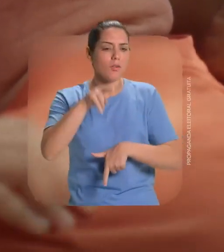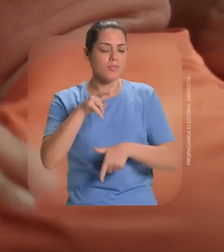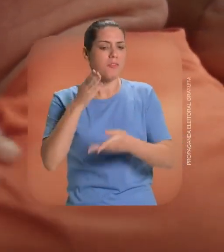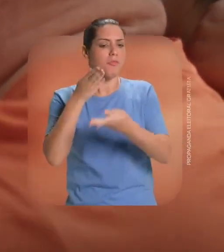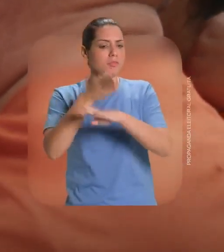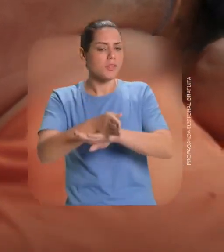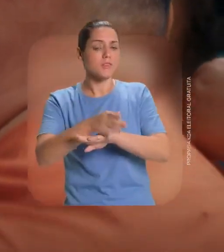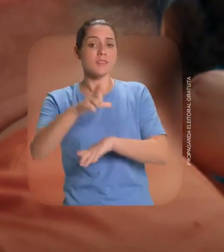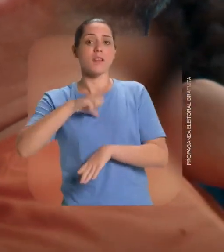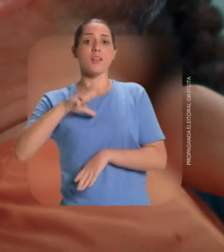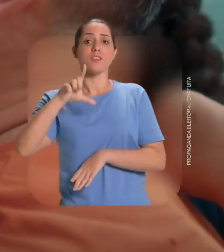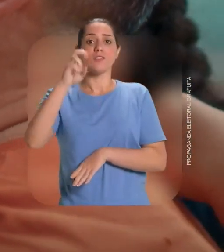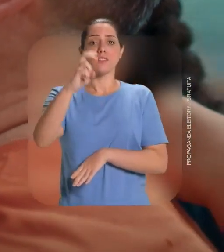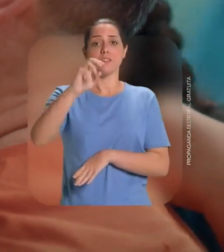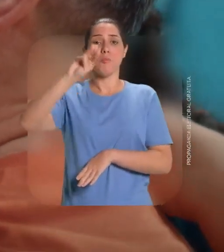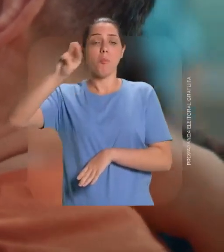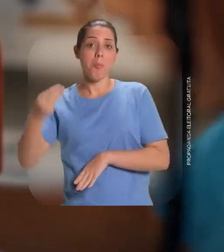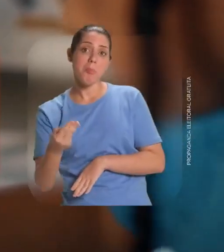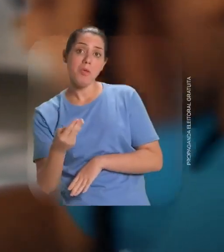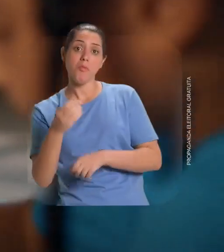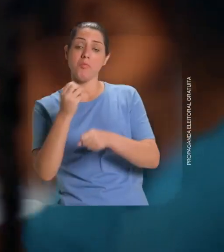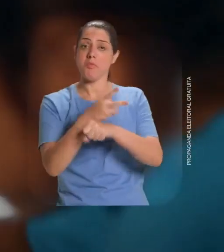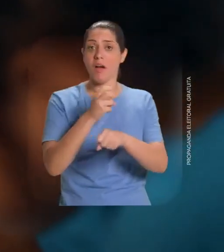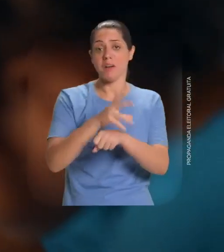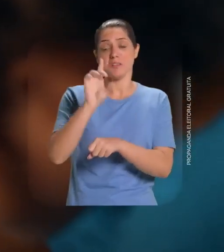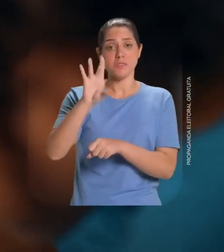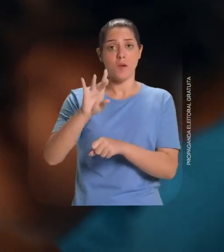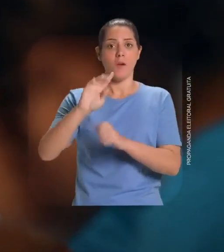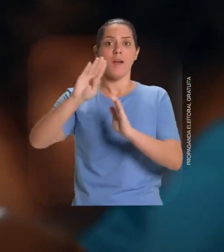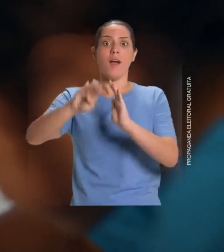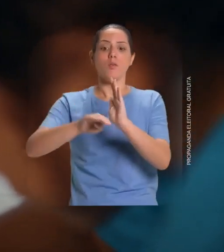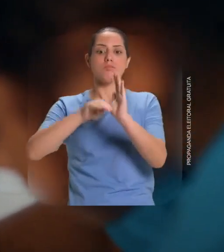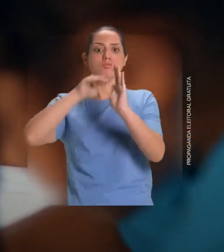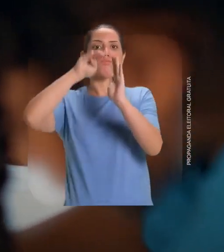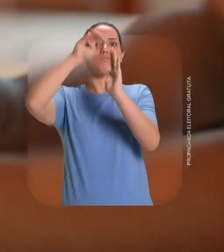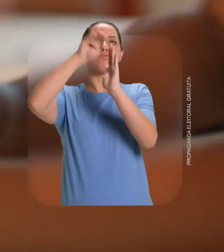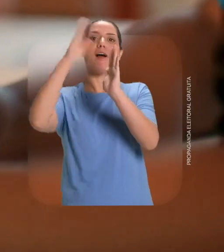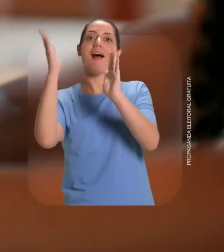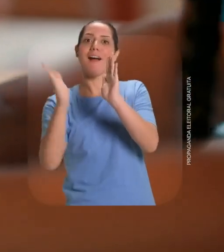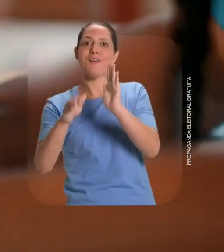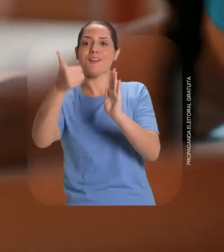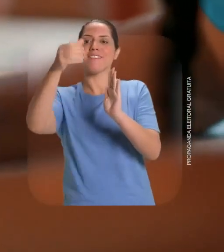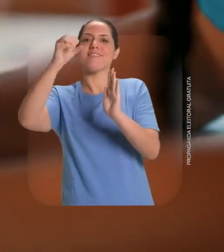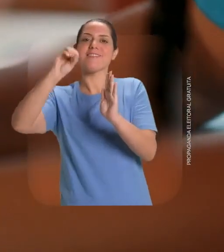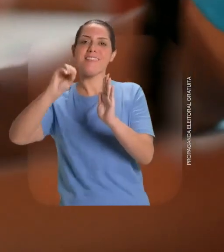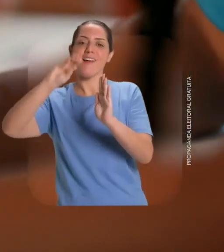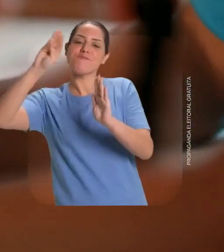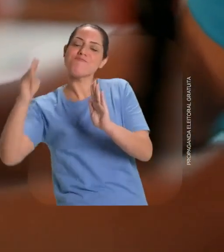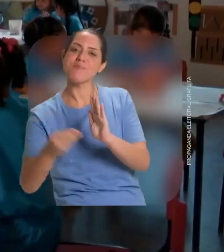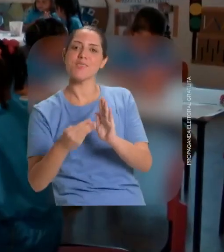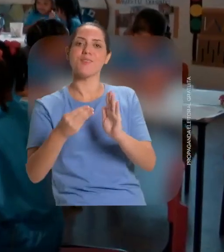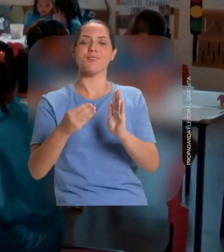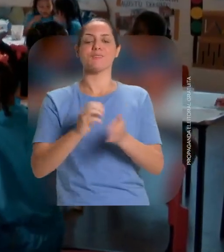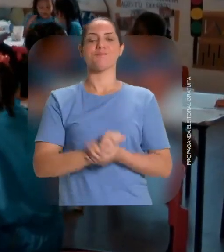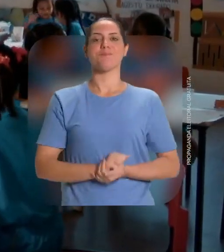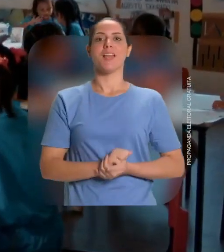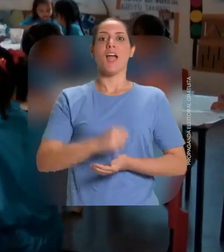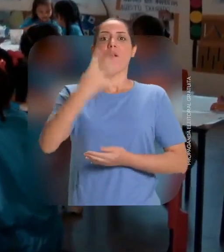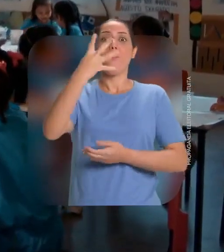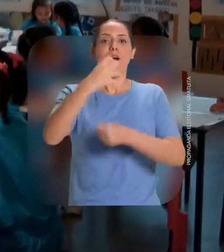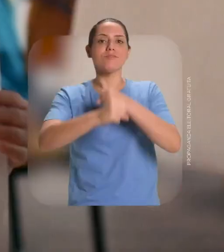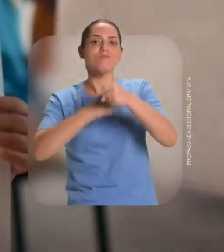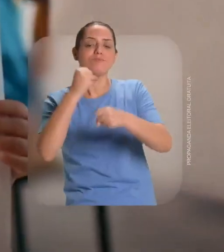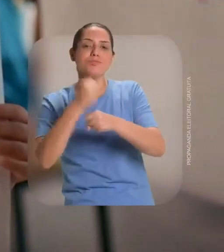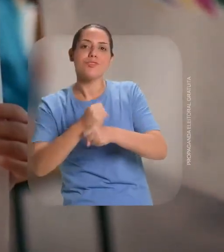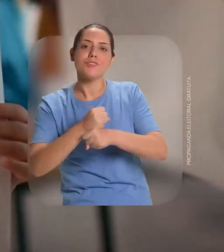quando assumi, havia apenas 5 mil vagas nas creches municipais. Agora, são mais de 10 mil. Ou seja,